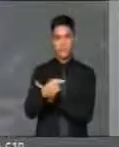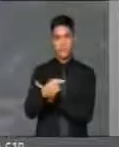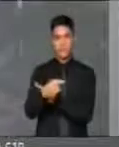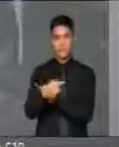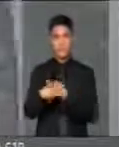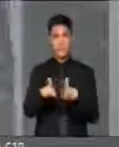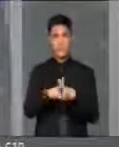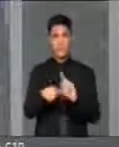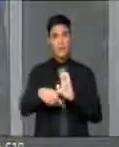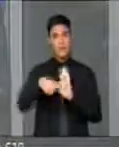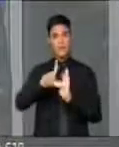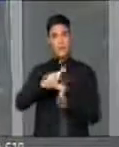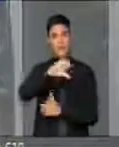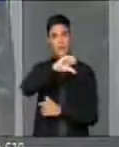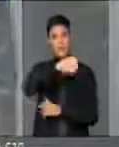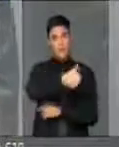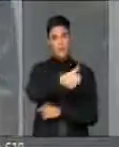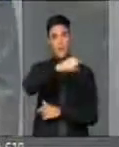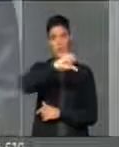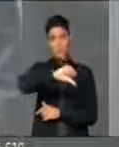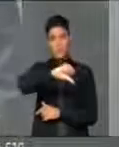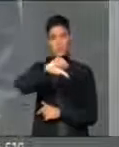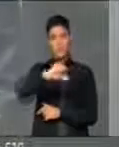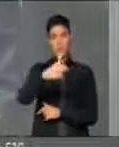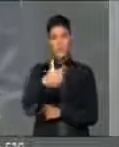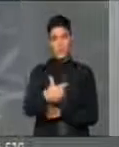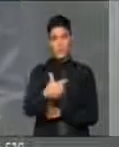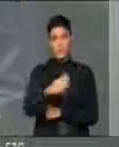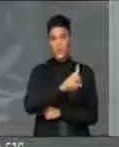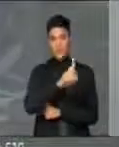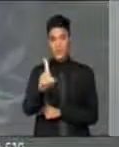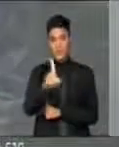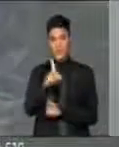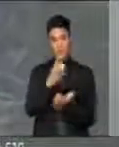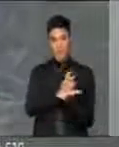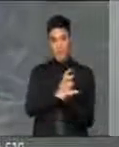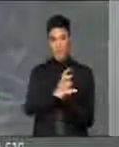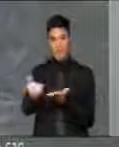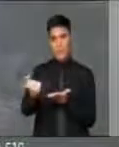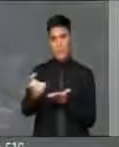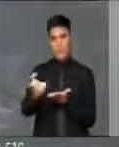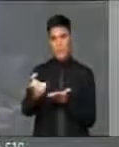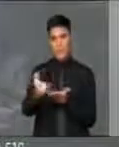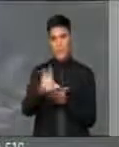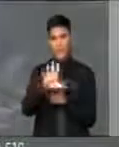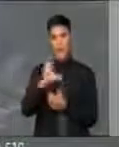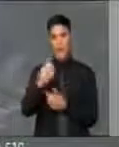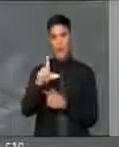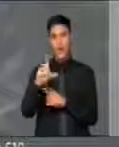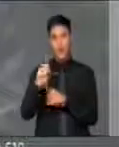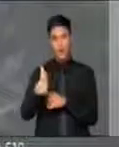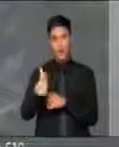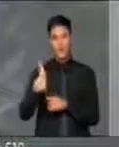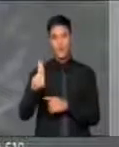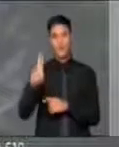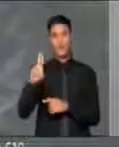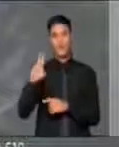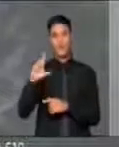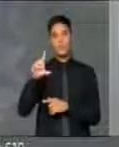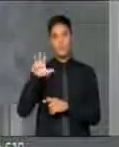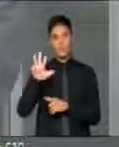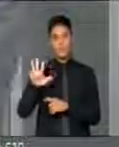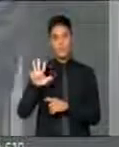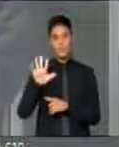a 1992. No dia da cassação de Fernando Collor, o então líder do PSDB, José